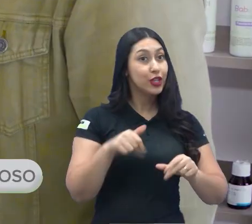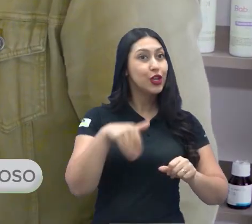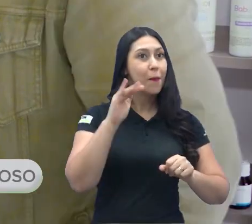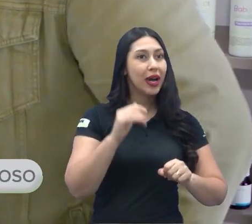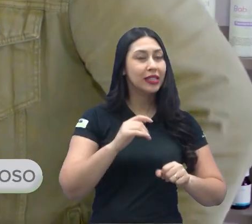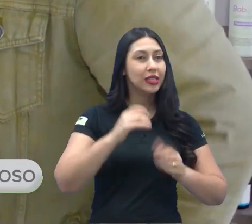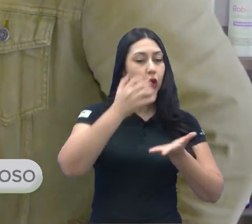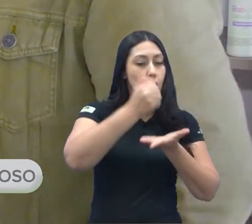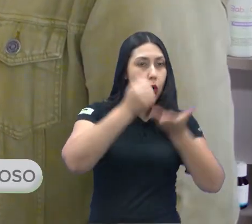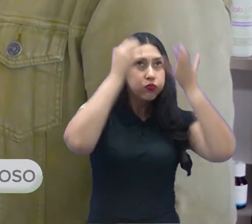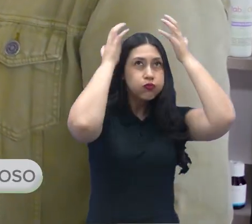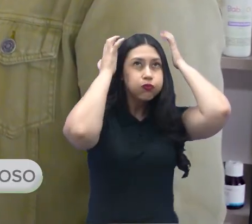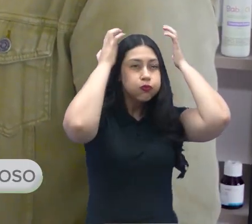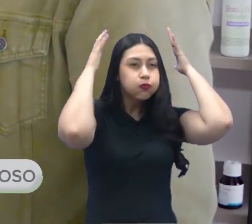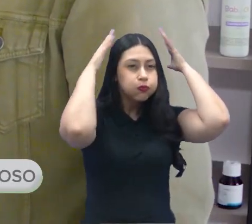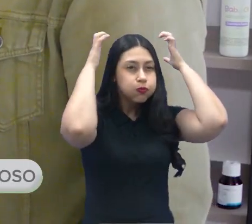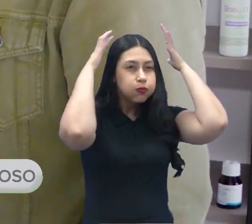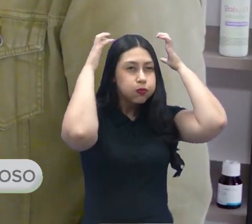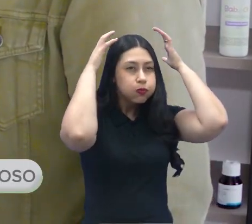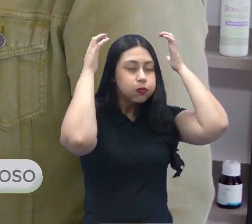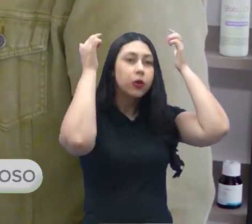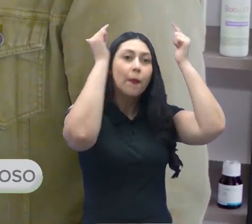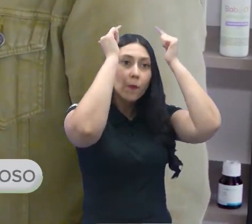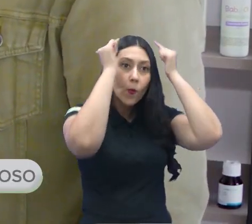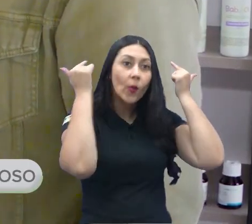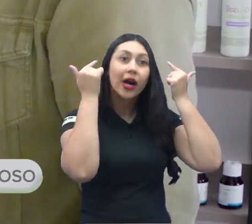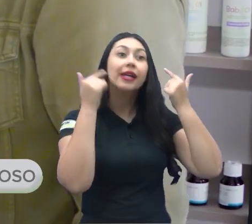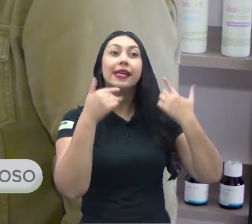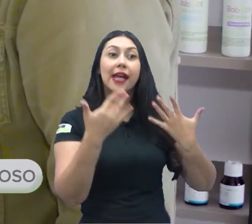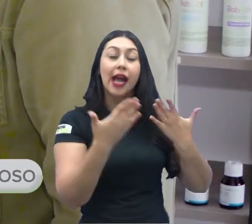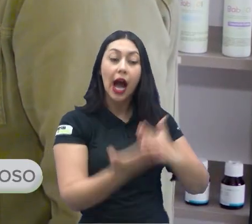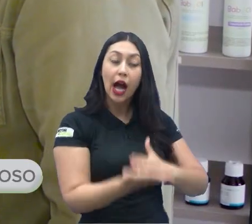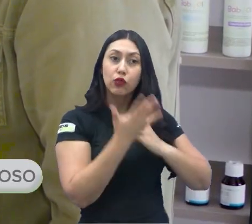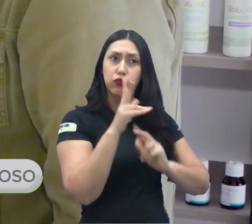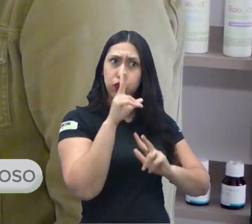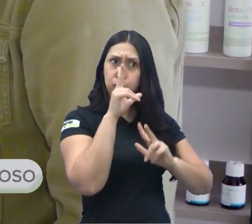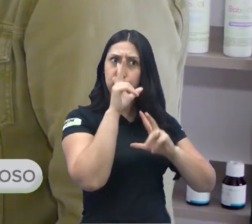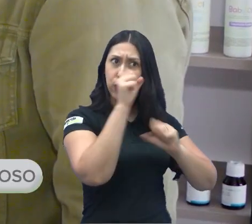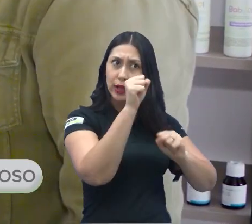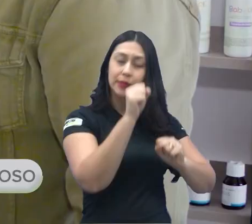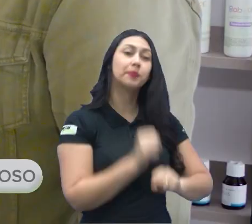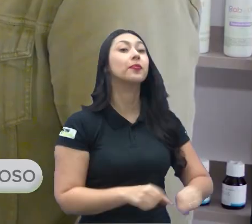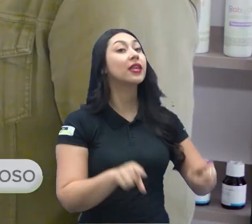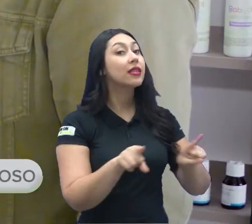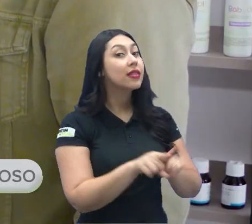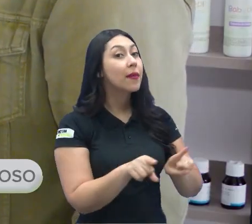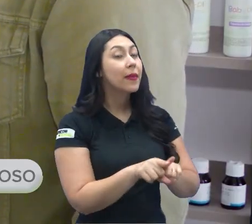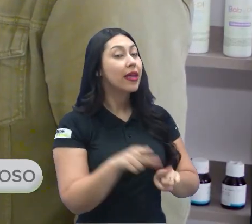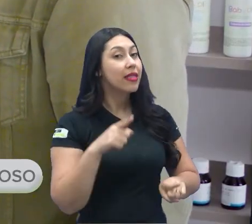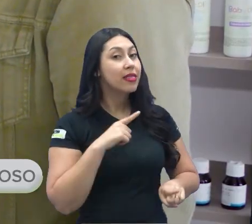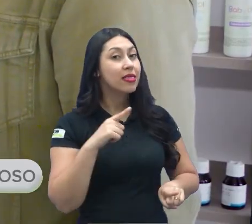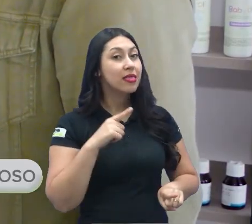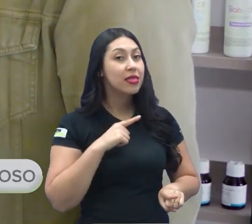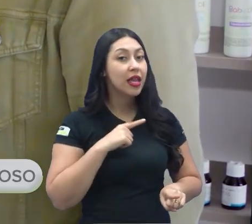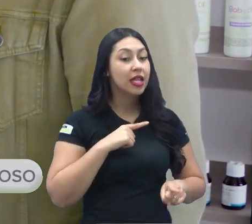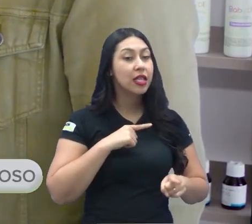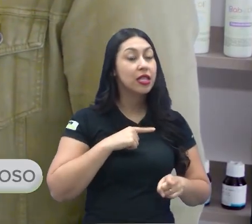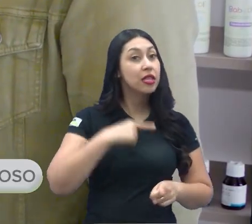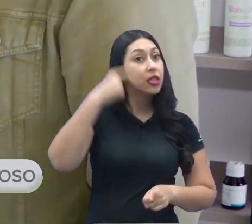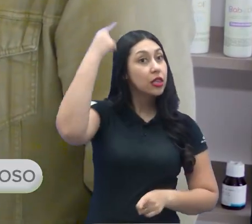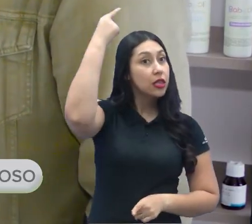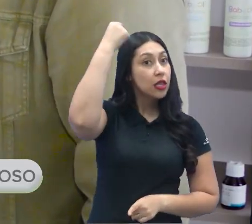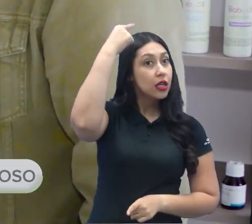eu ter um melhor crescimento de fio, um fio mais encorpado. A gente tem também as loções capilares, né, que vendem muito